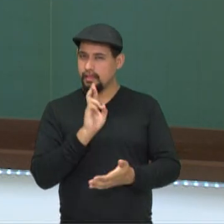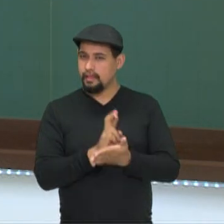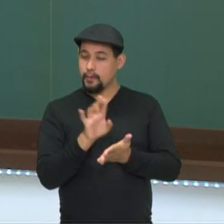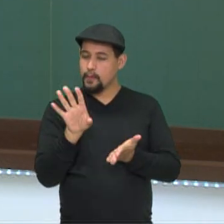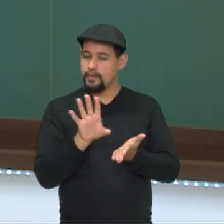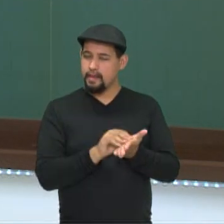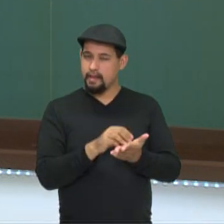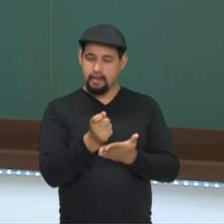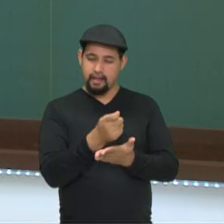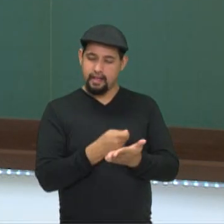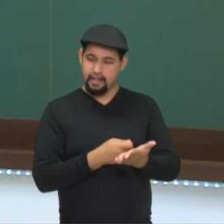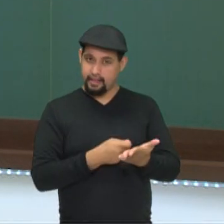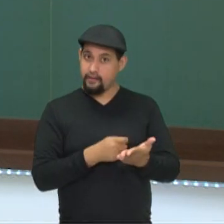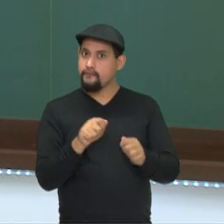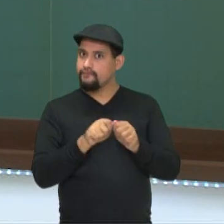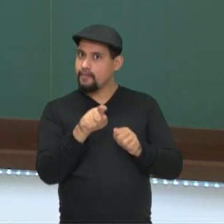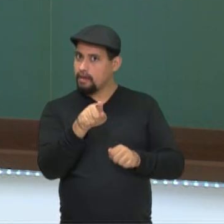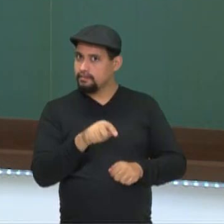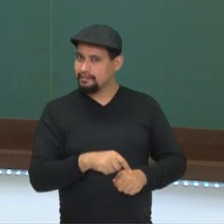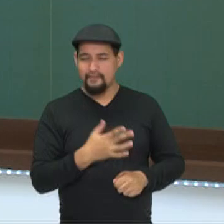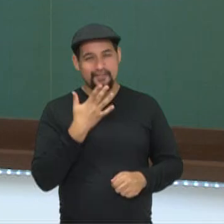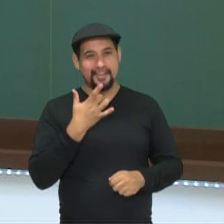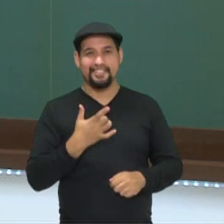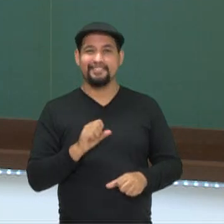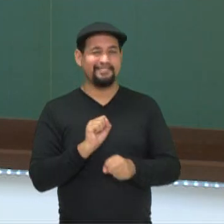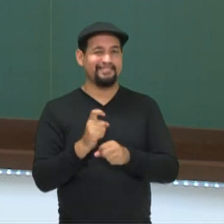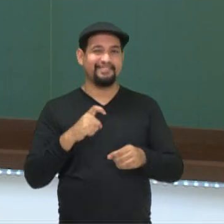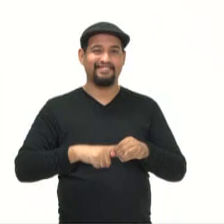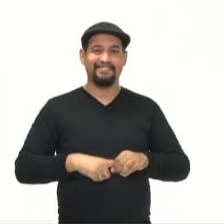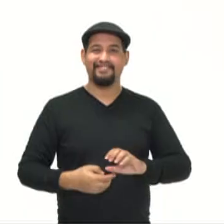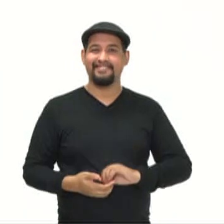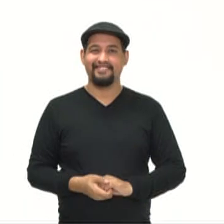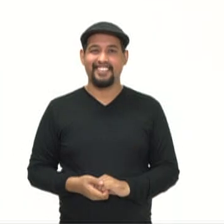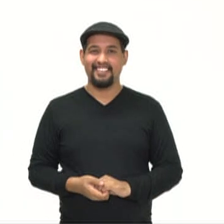copiar e registrar aí e faz, viu? É bem fácil. Eu já volto.